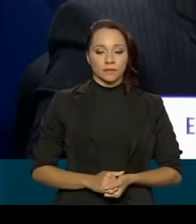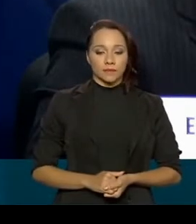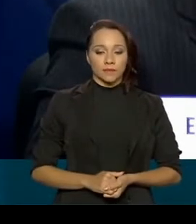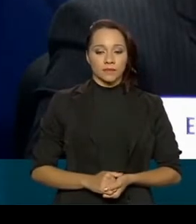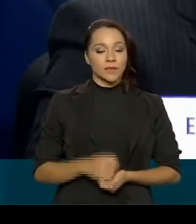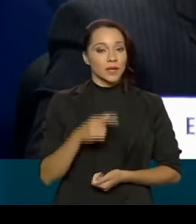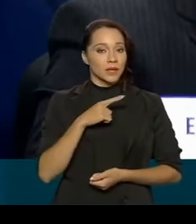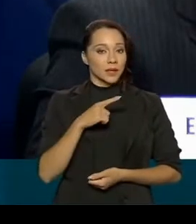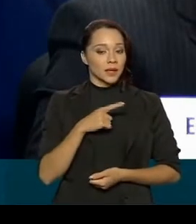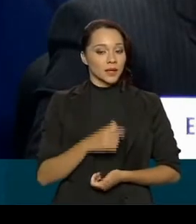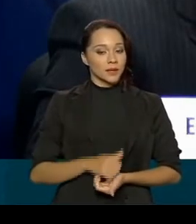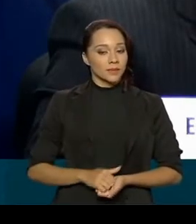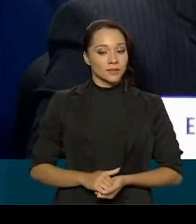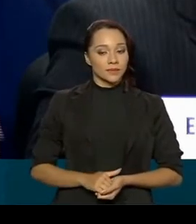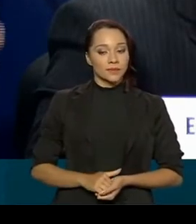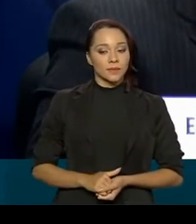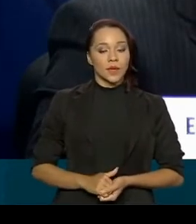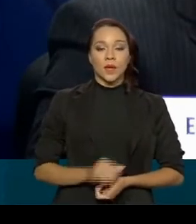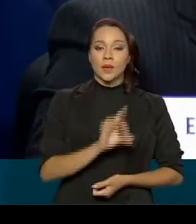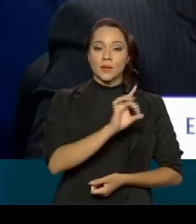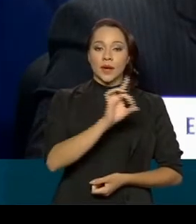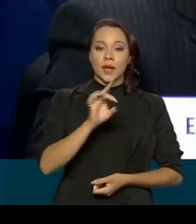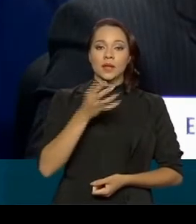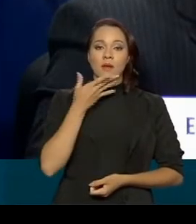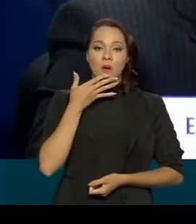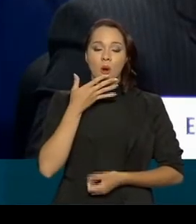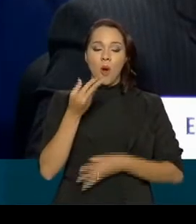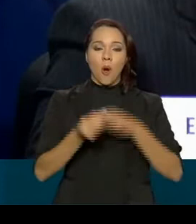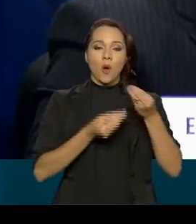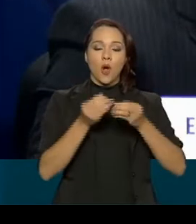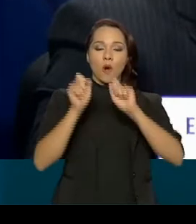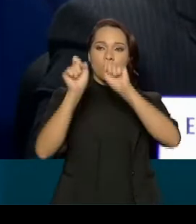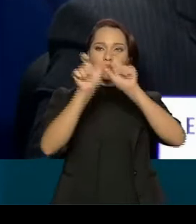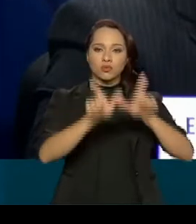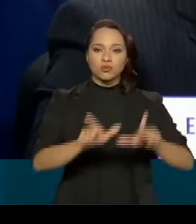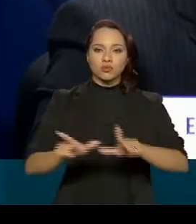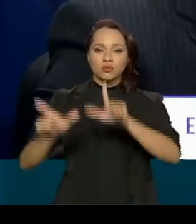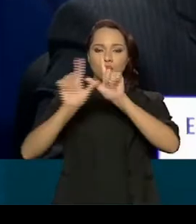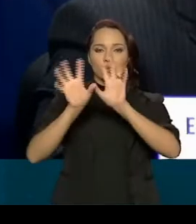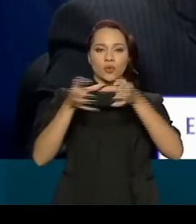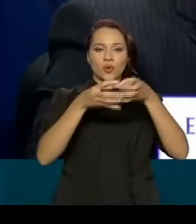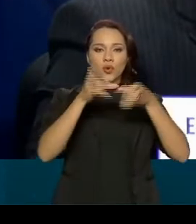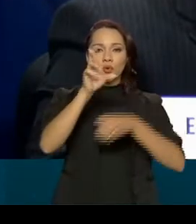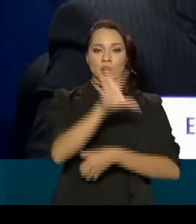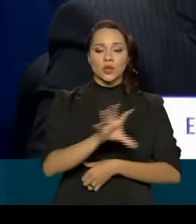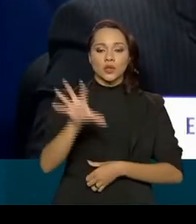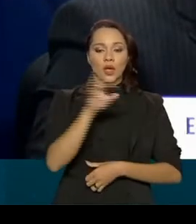Temos aí, para cada cor, como fica o panorama nacional para o lote regional.